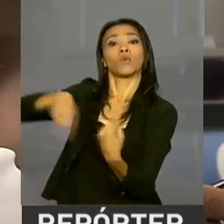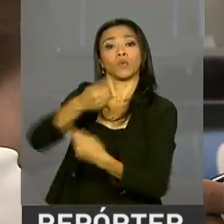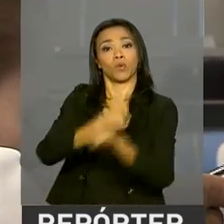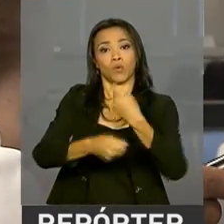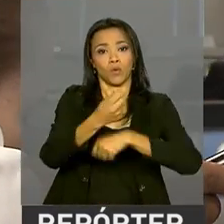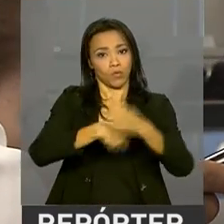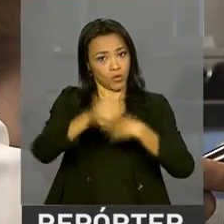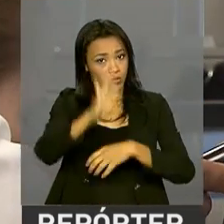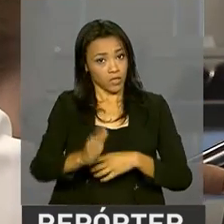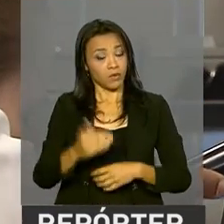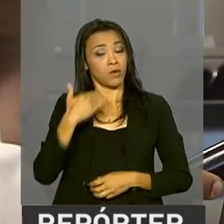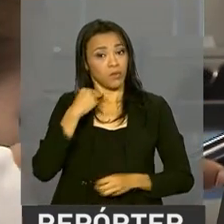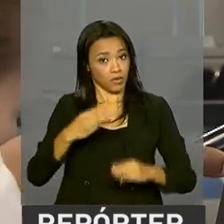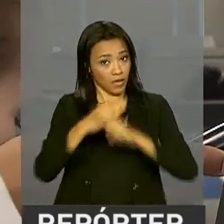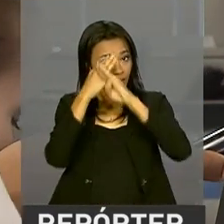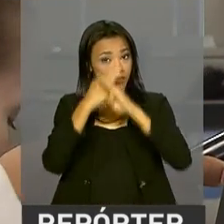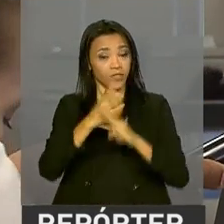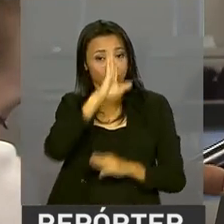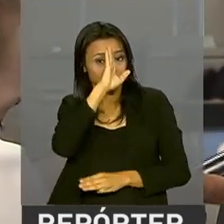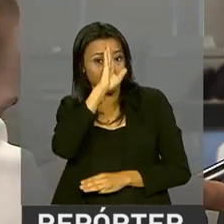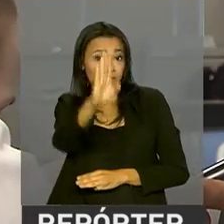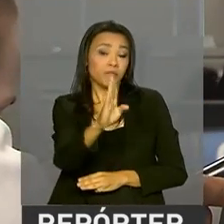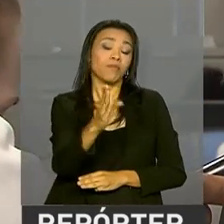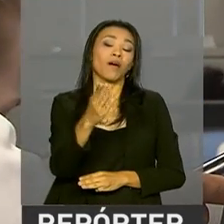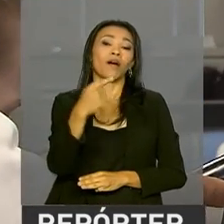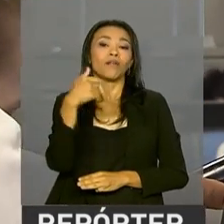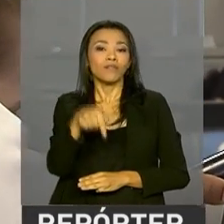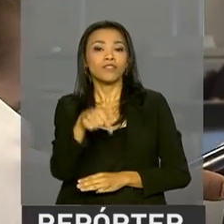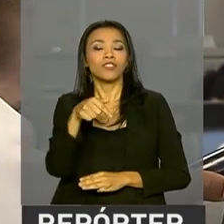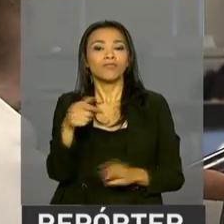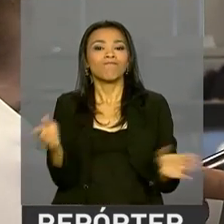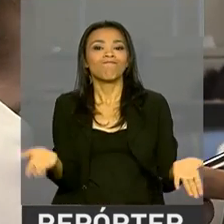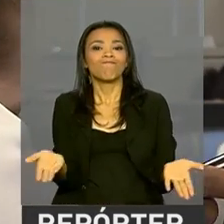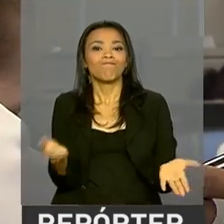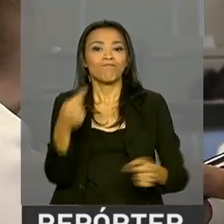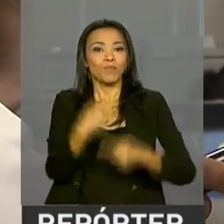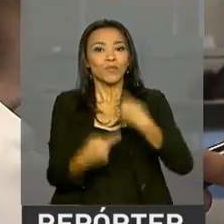de principal operador agente de políticas públicas do Brasil do Governo Federal